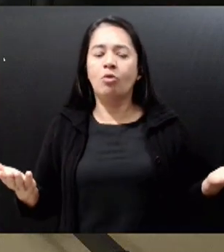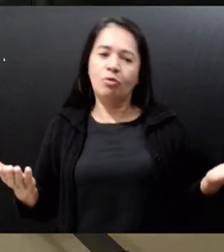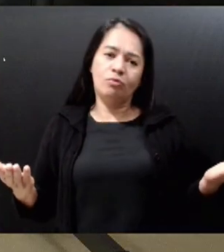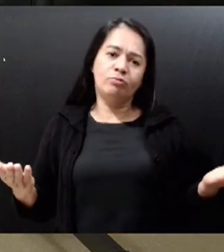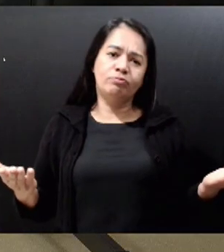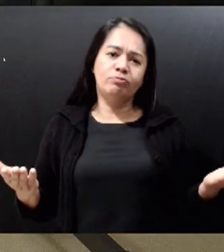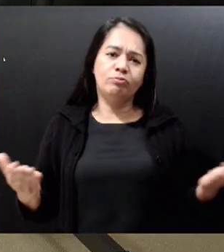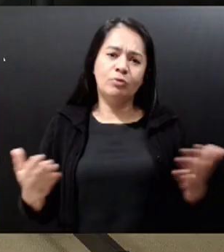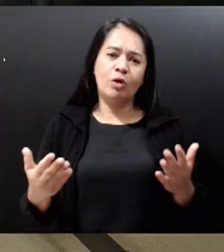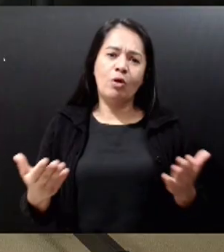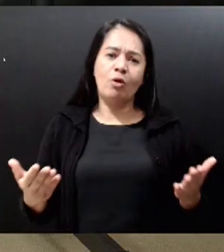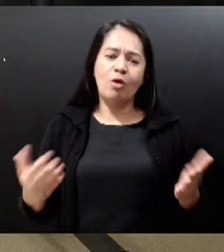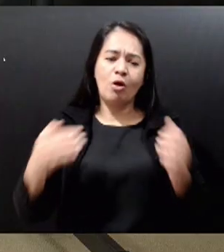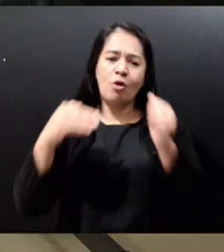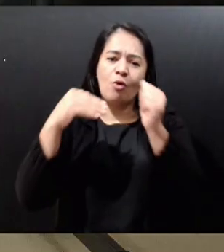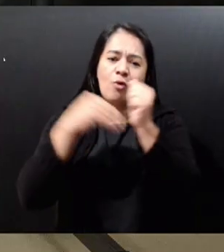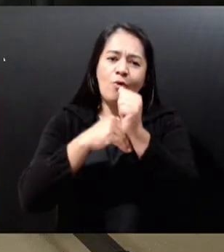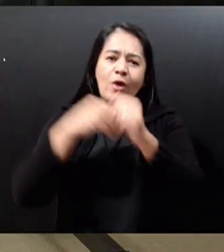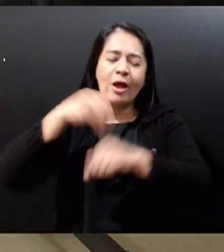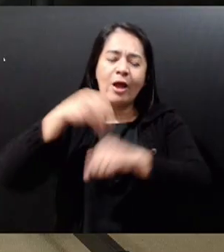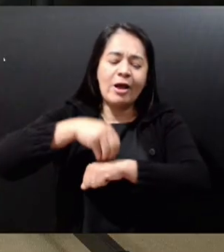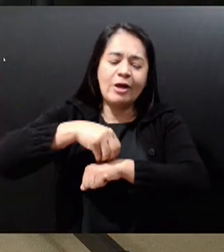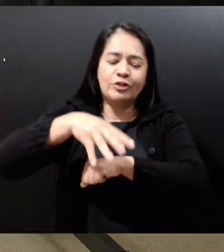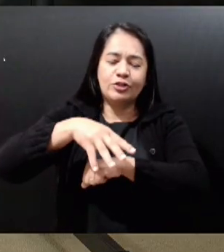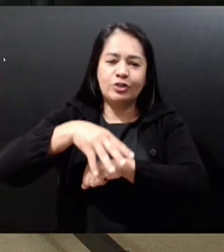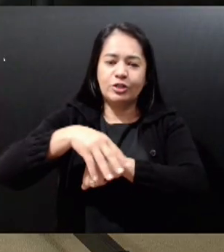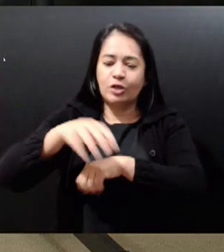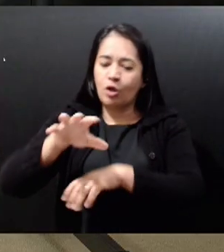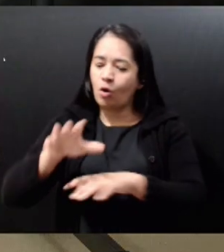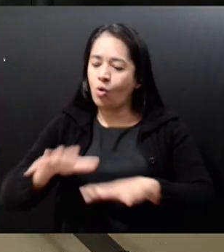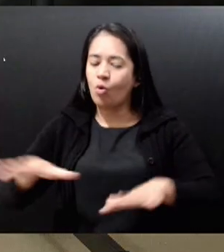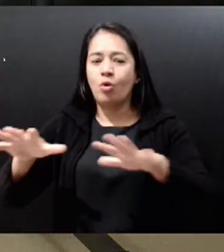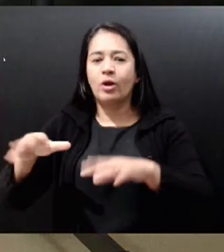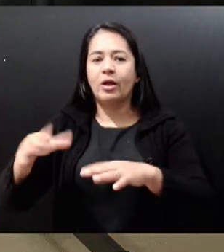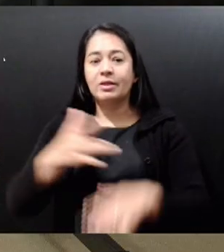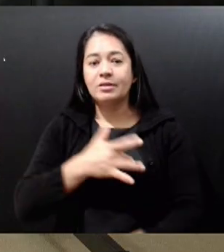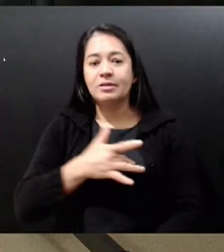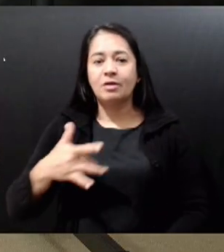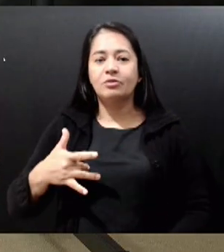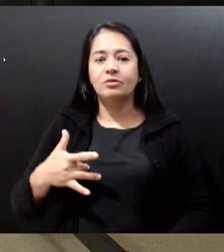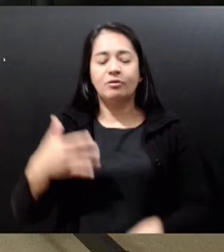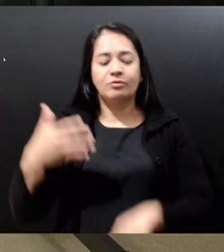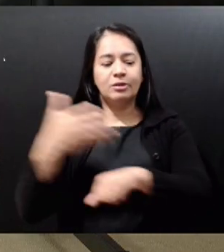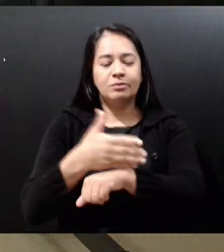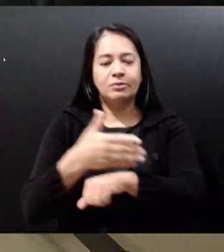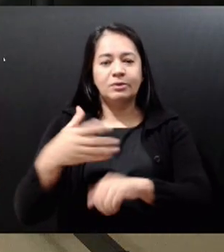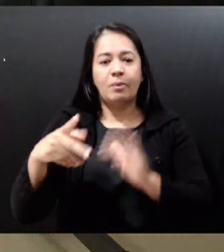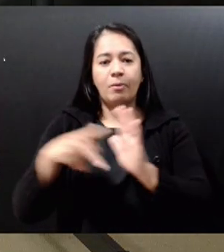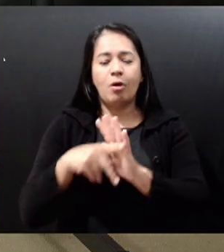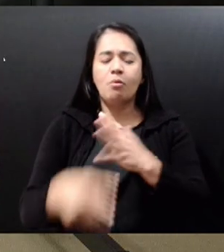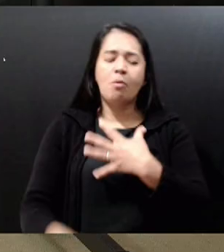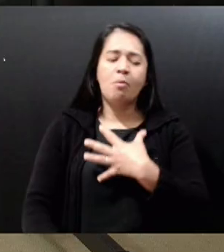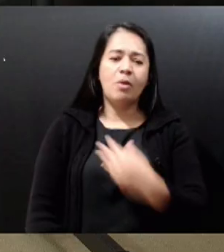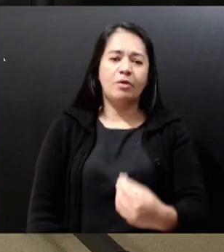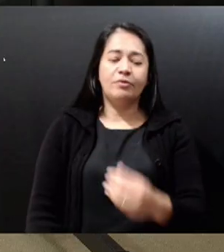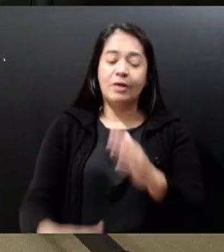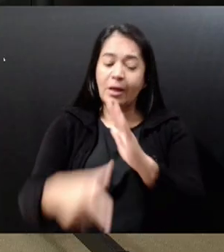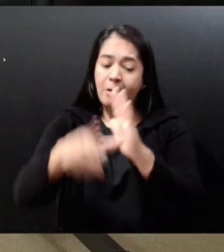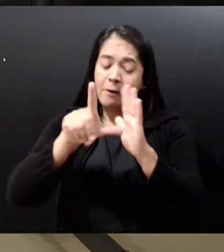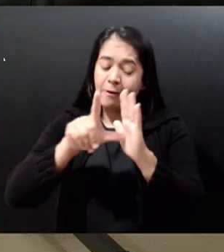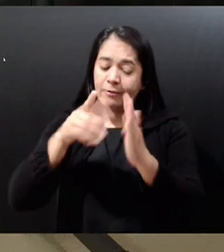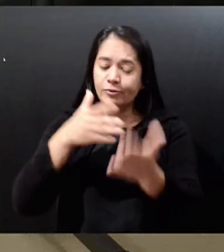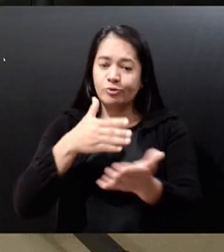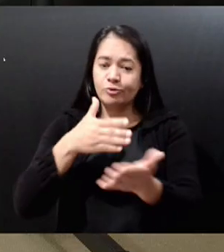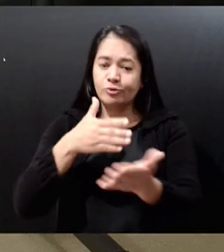de pertencimento para os filhos? Antes da gente começar a atender os nossos telespectadores, qual, na sua